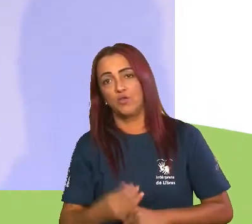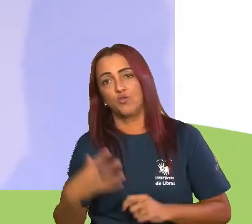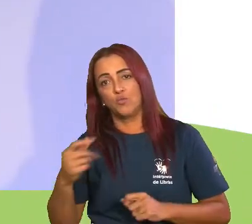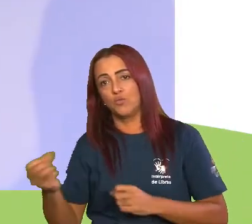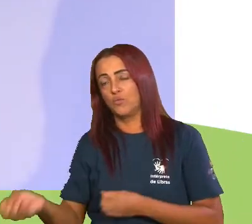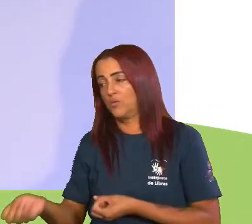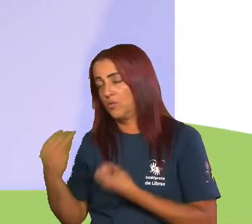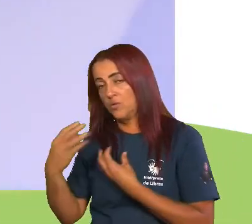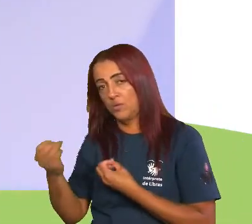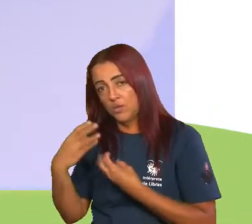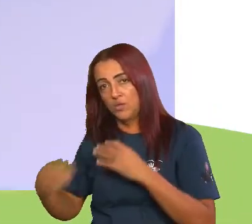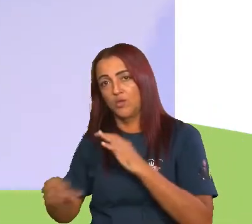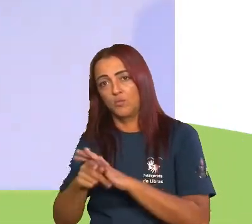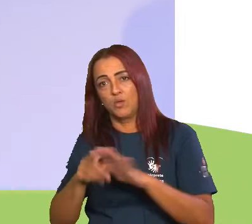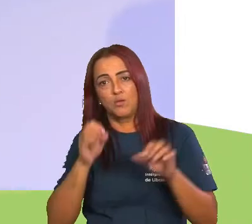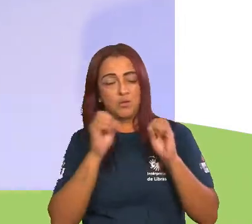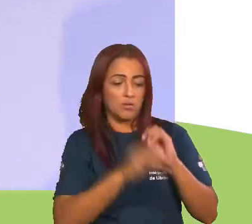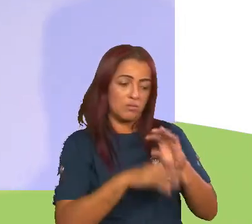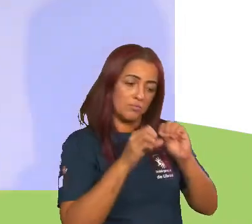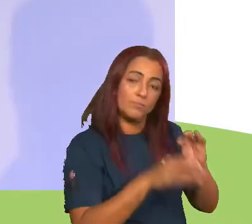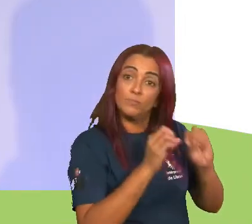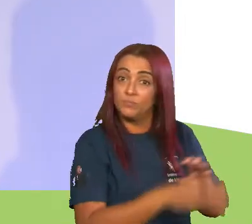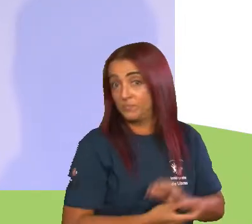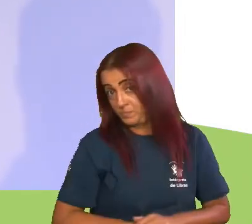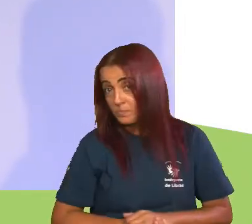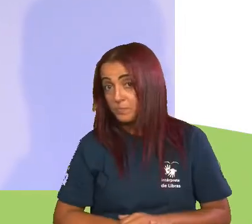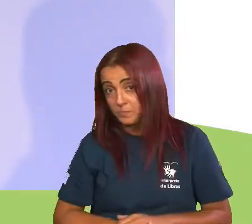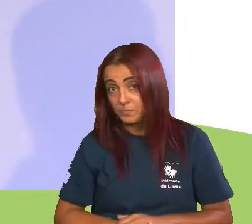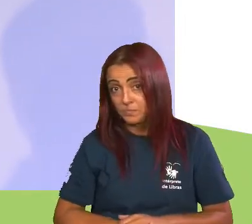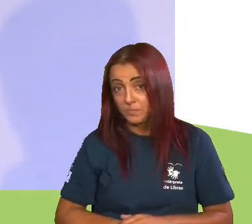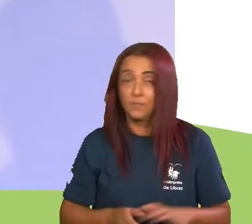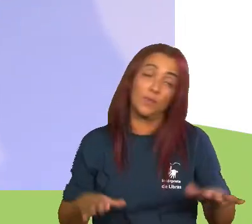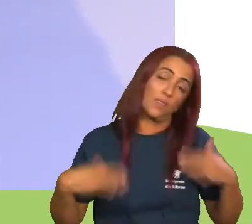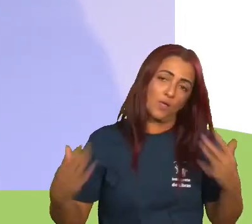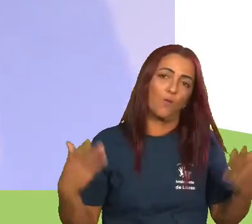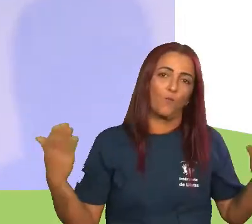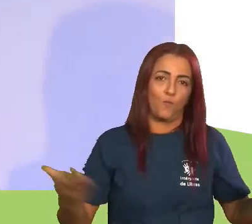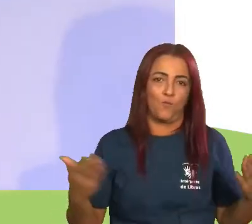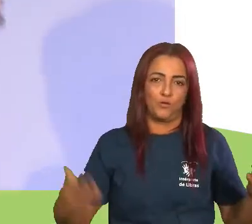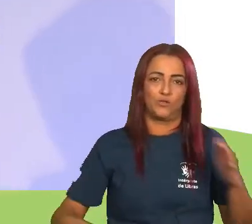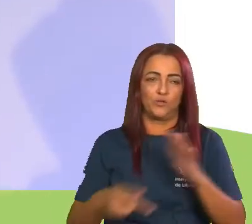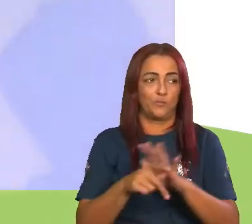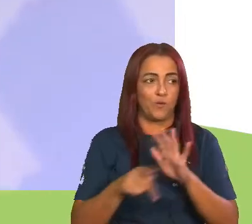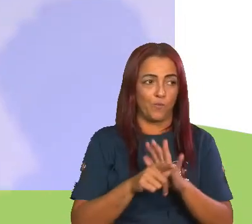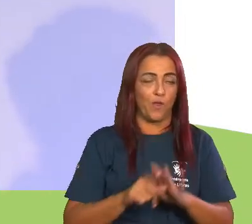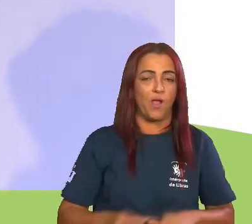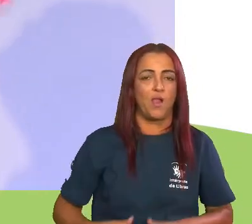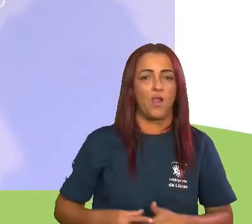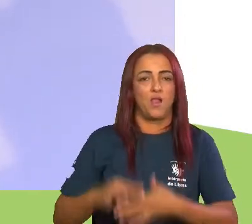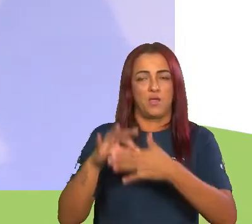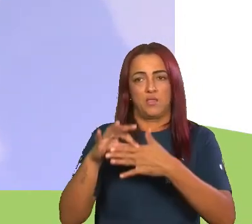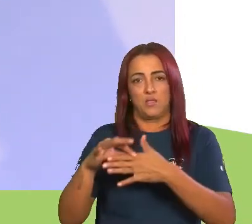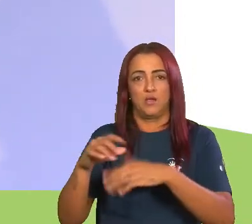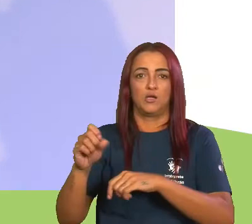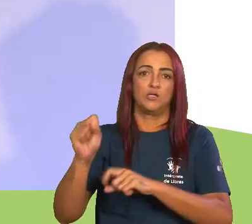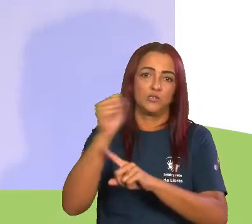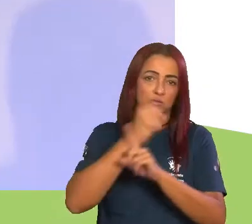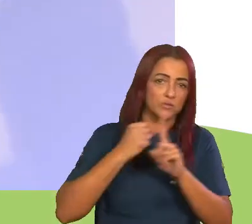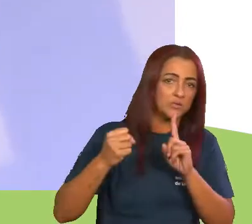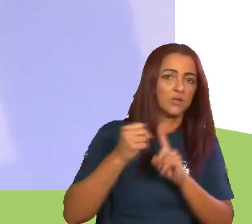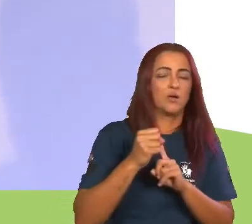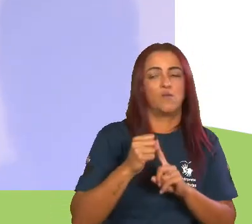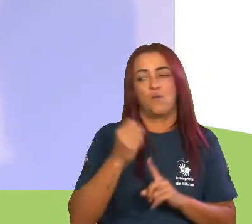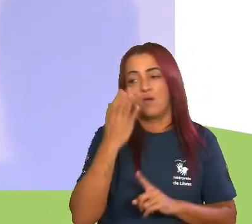me preparou para fazer, eu passei para ele. E ele hoje é um grande líder social. Ele